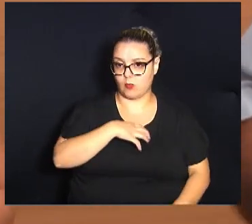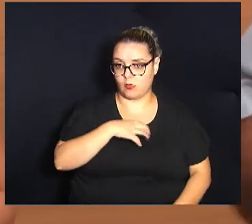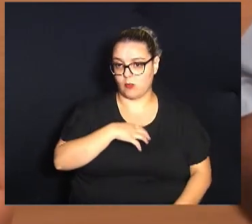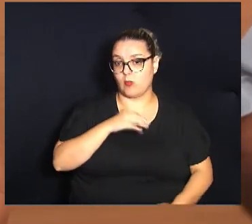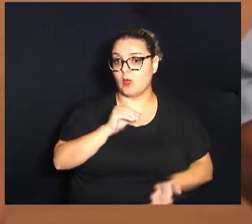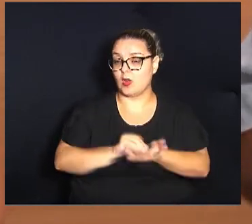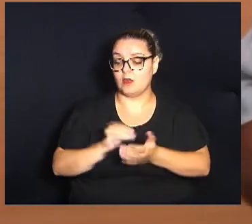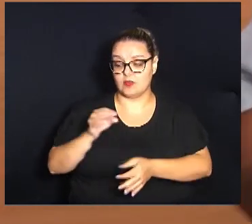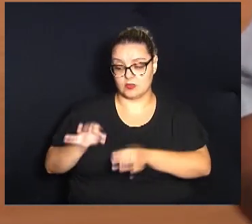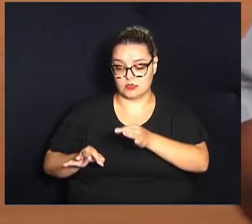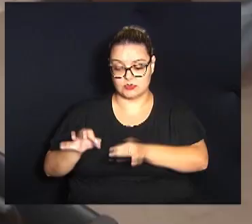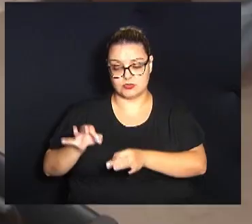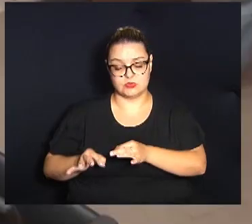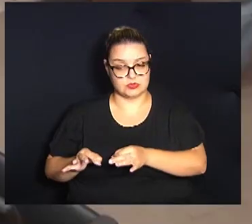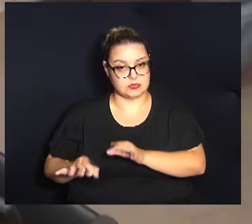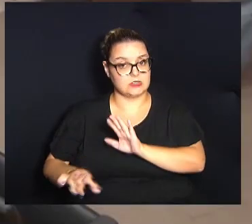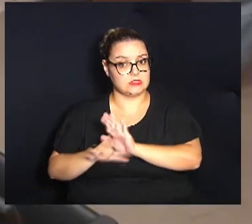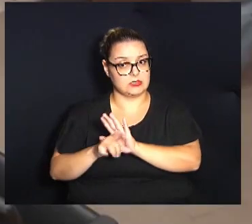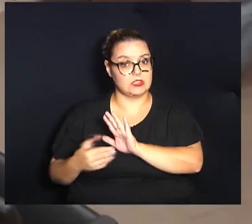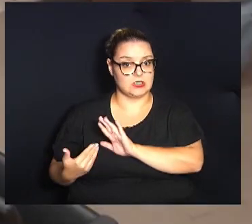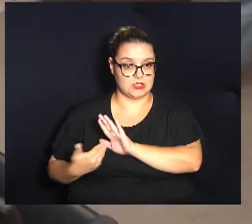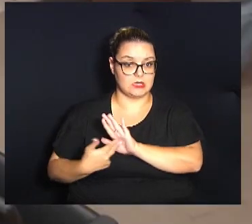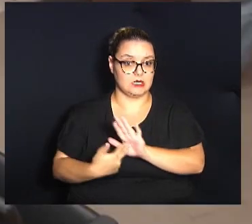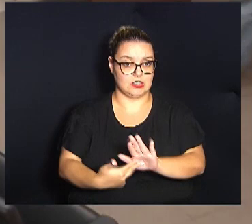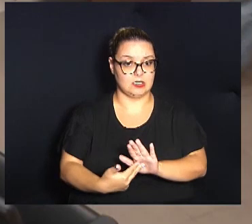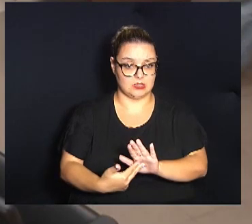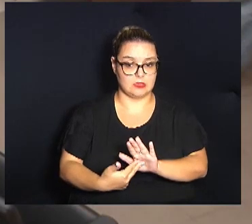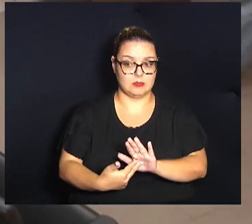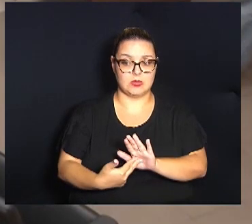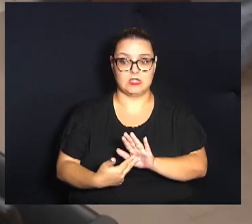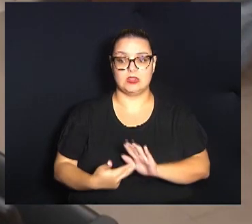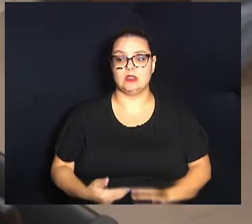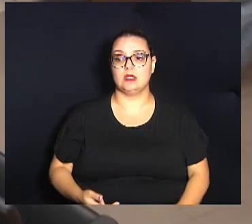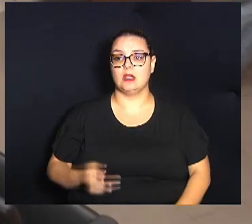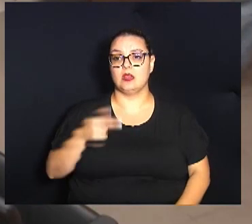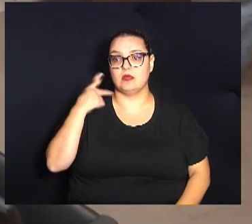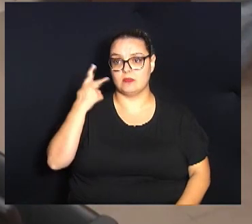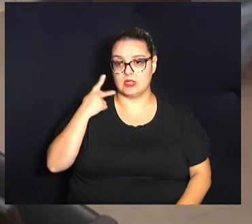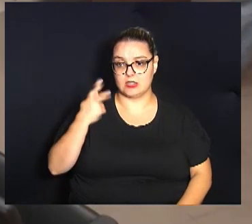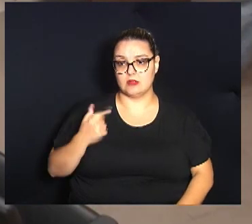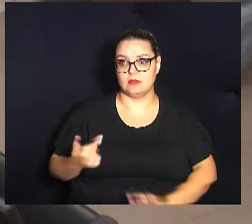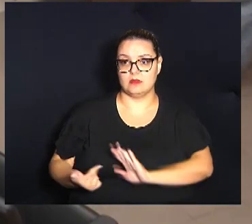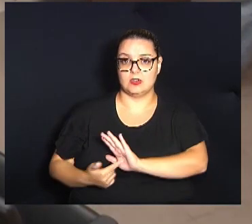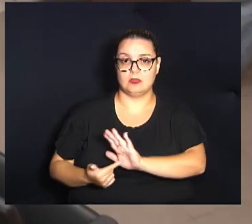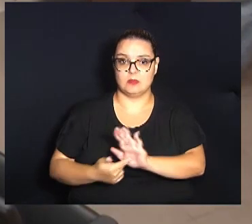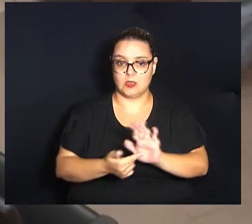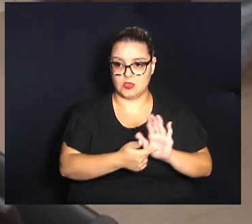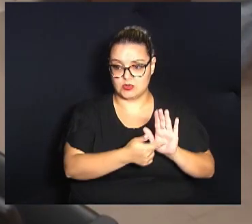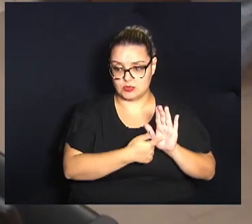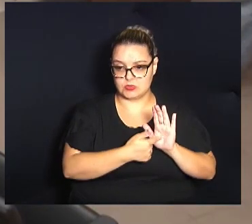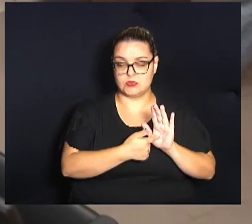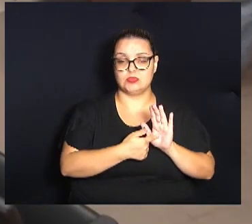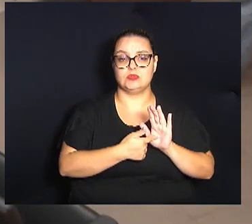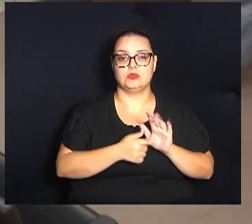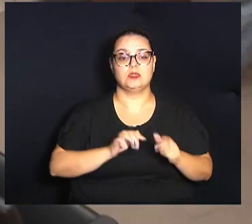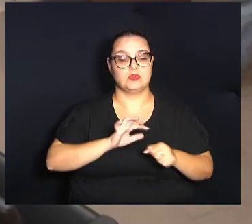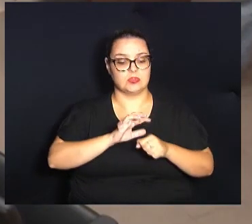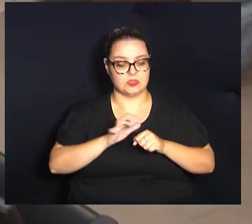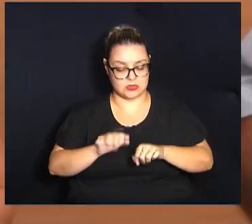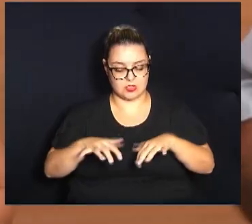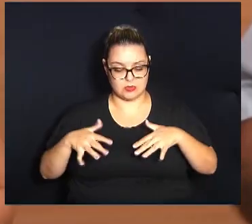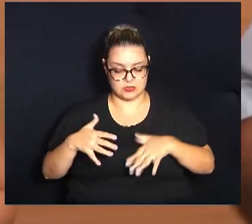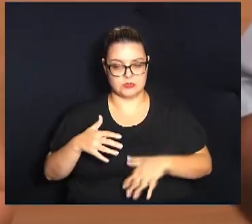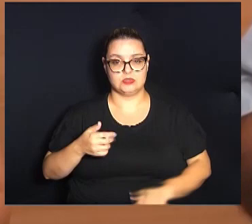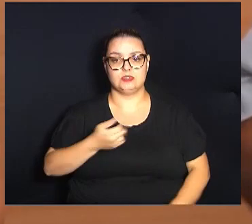injustiça que essa lei representa. A vereadora pontuou durante a audiência pública que a pandemia da Covid-19